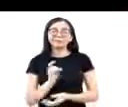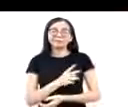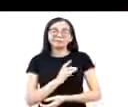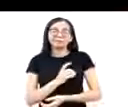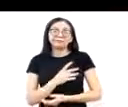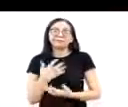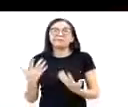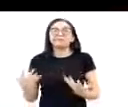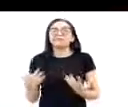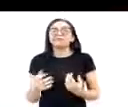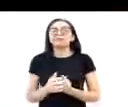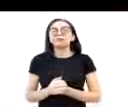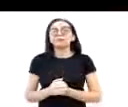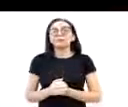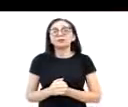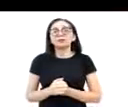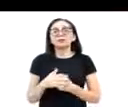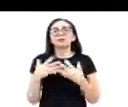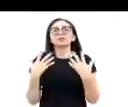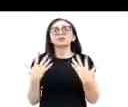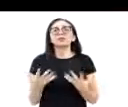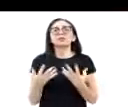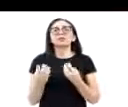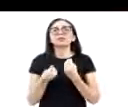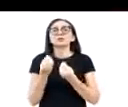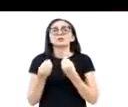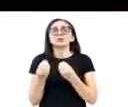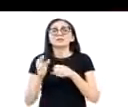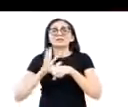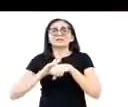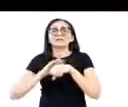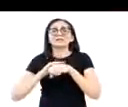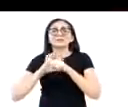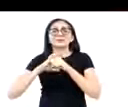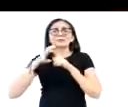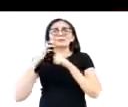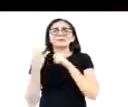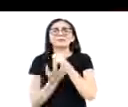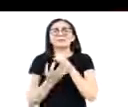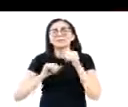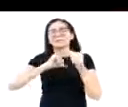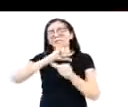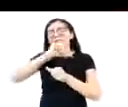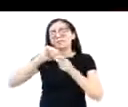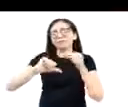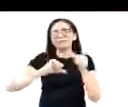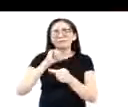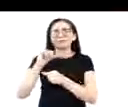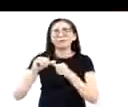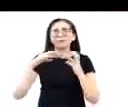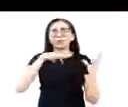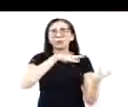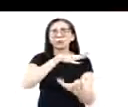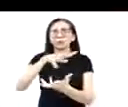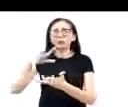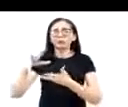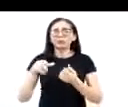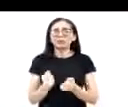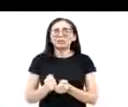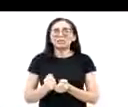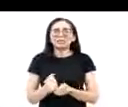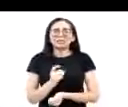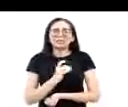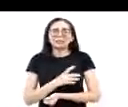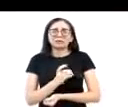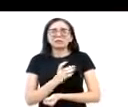vírus transformou toda a realidade mundial. Trouxe medo, angústia,